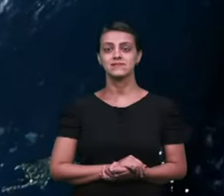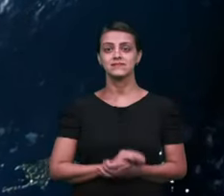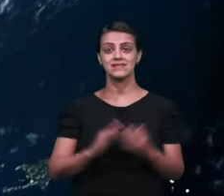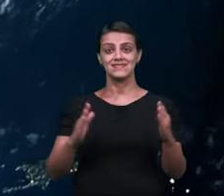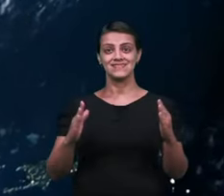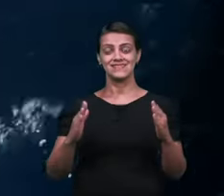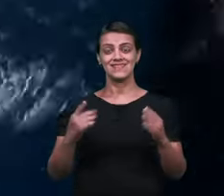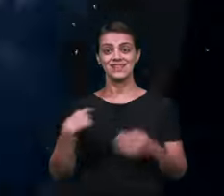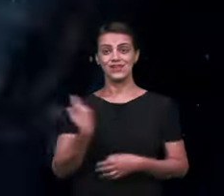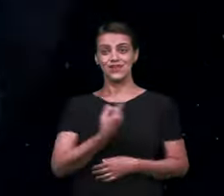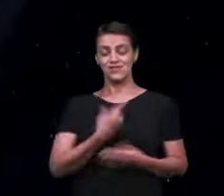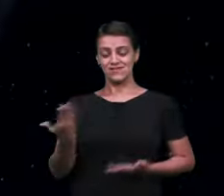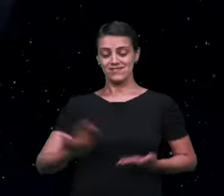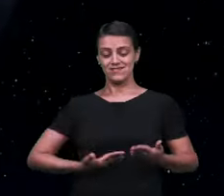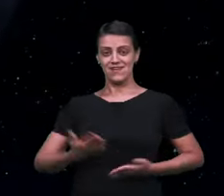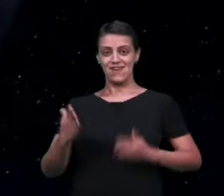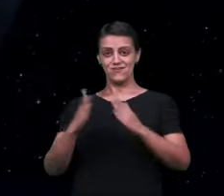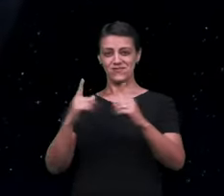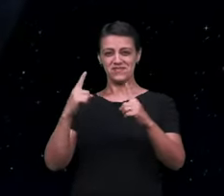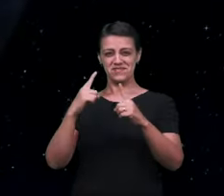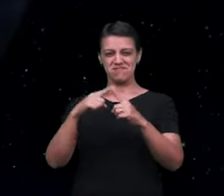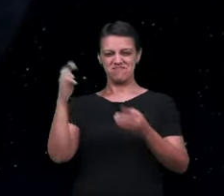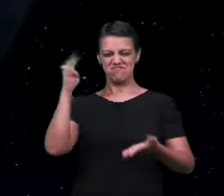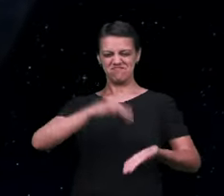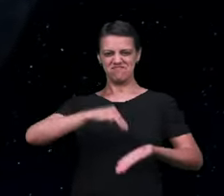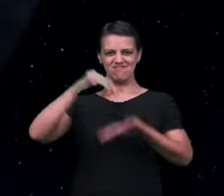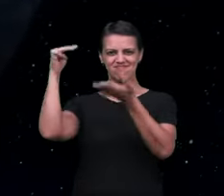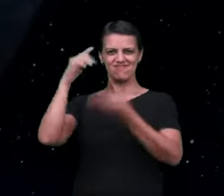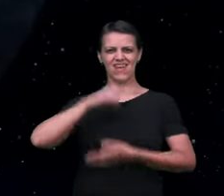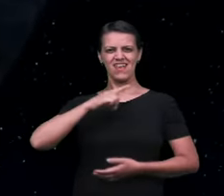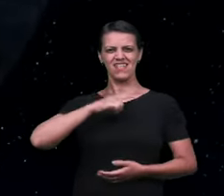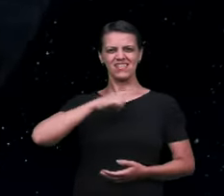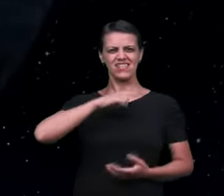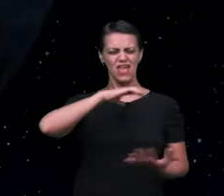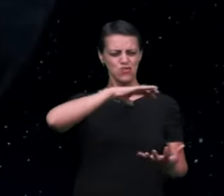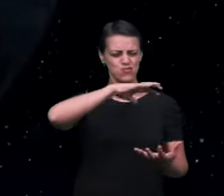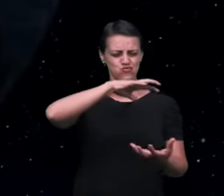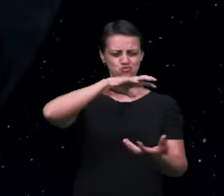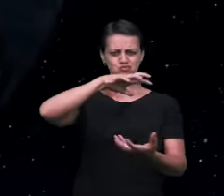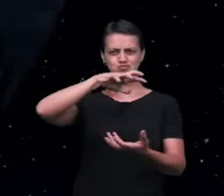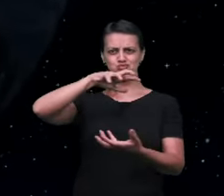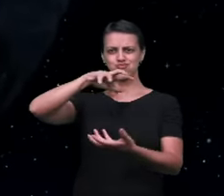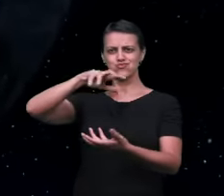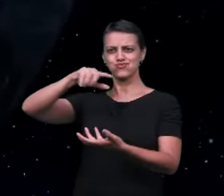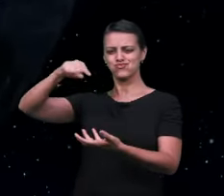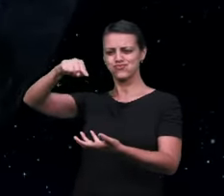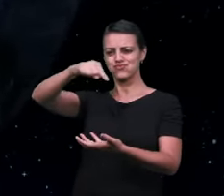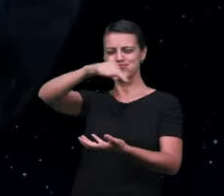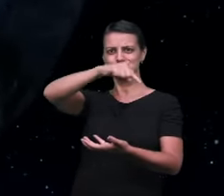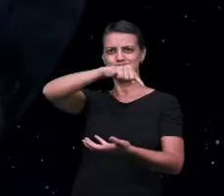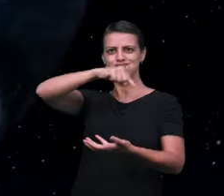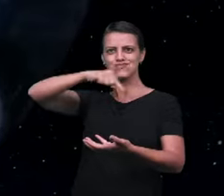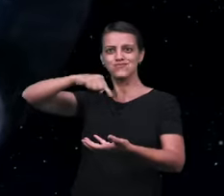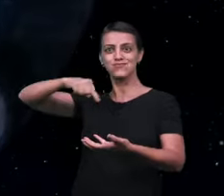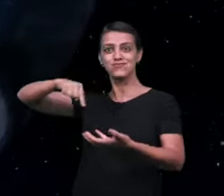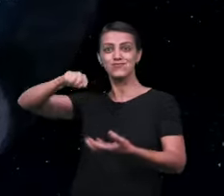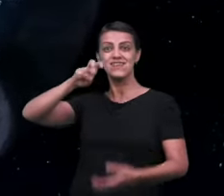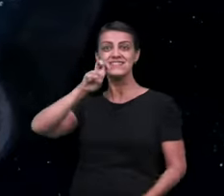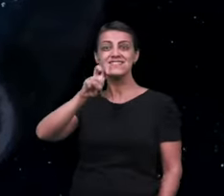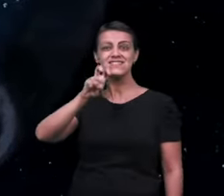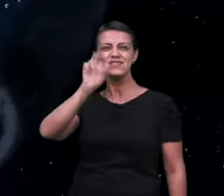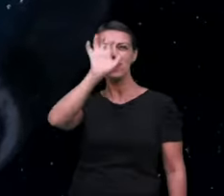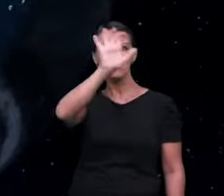Igreja Cristã Maranata está presente em nações de todos os continentes do planeta. Igrejas de países nas